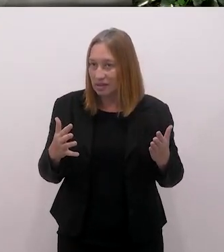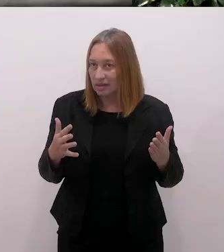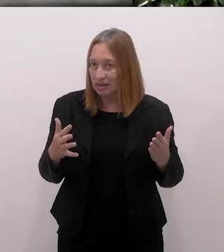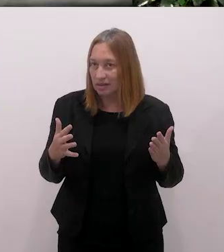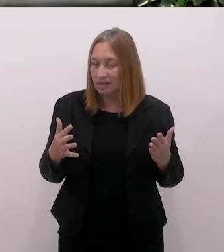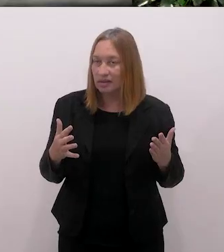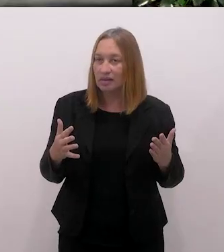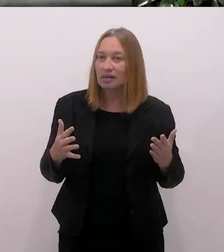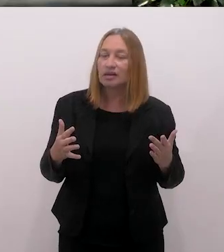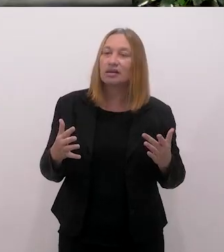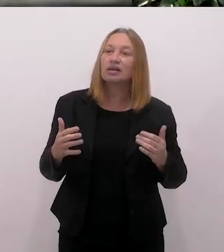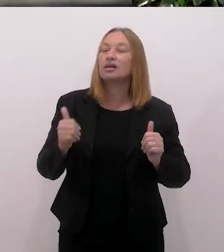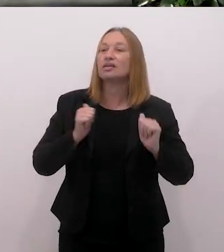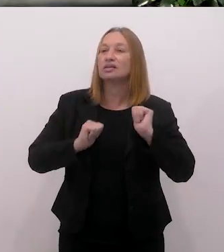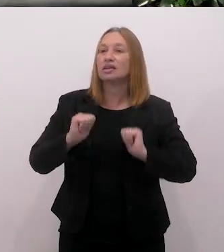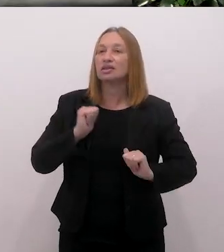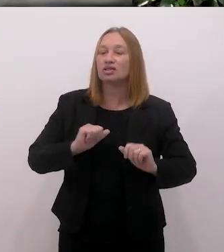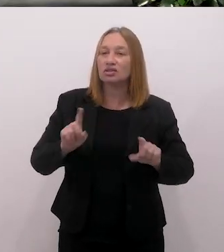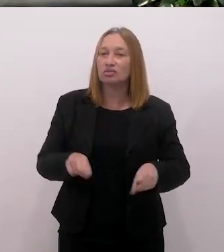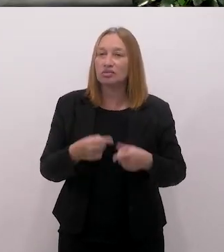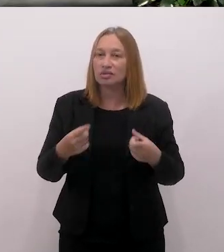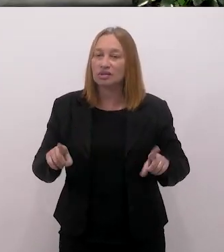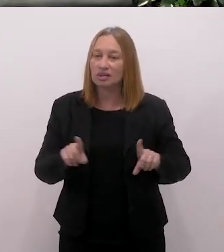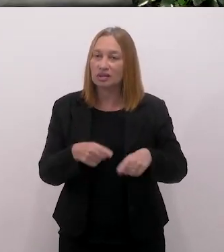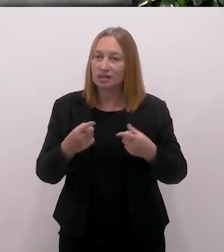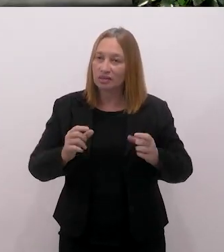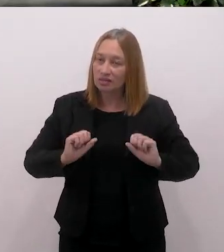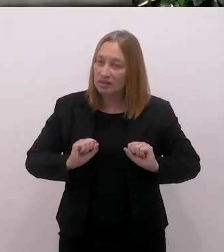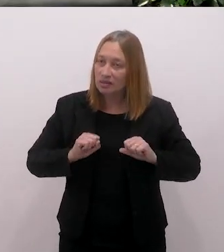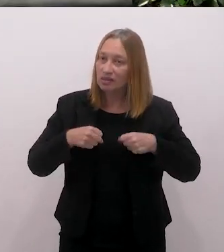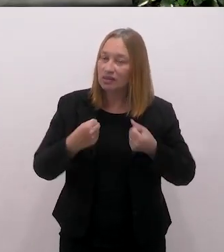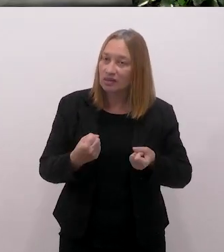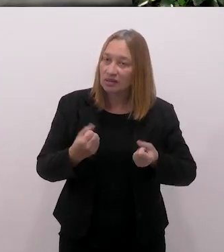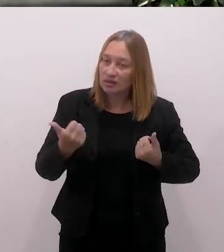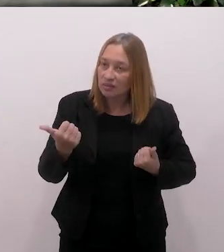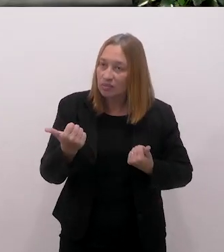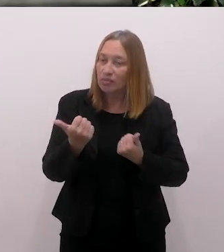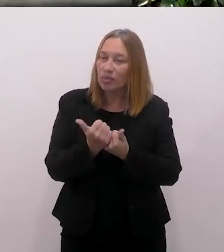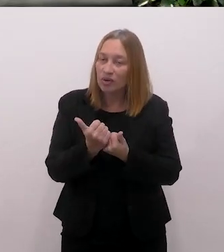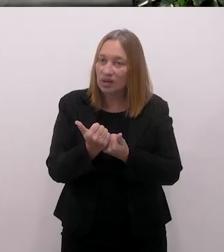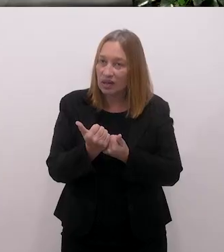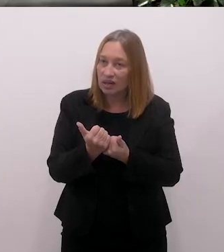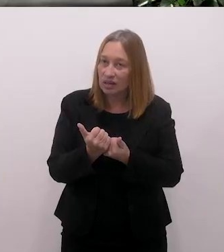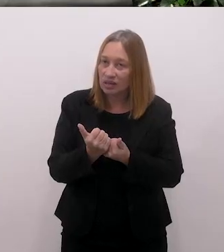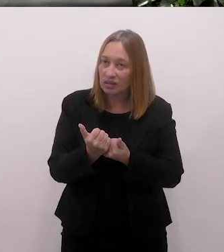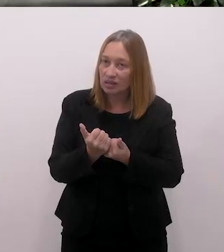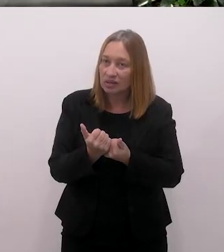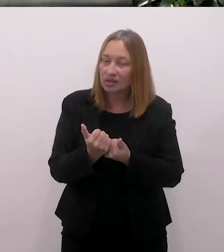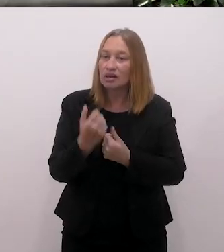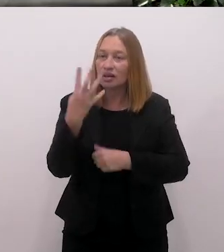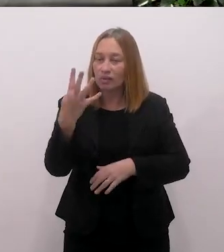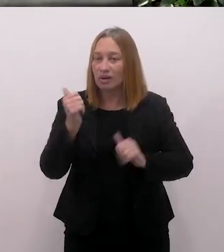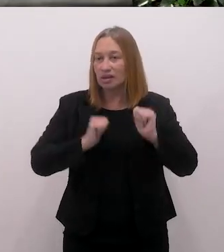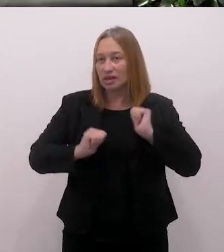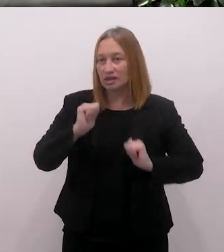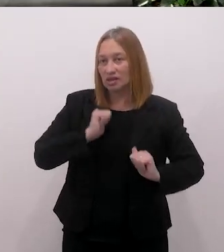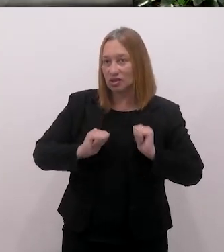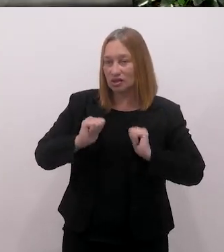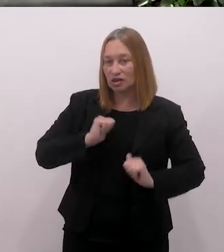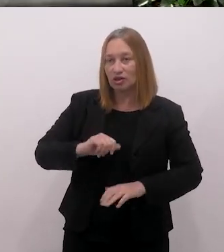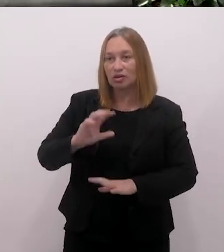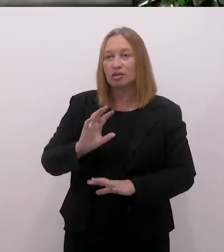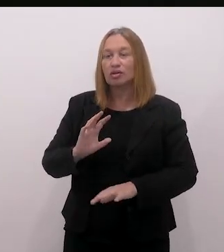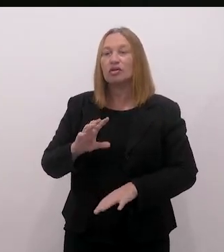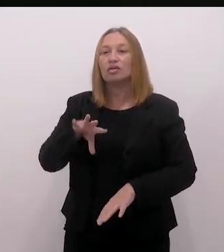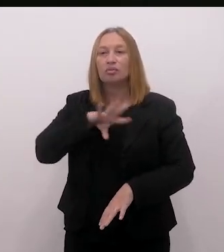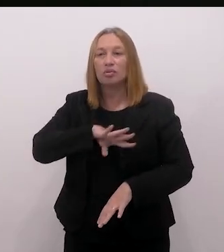uma representante dos artistas musicais que teve a audácia de apoiar os 4 artistas portugueses a virem cá. E isto é raro, então